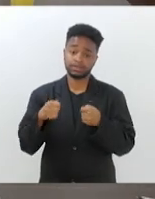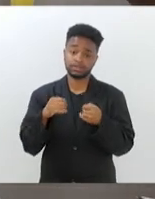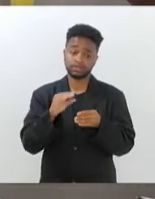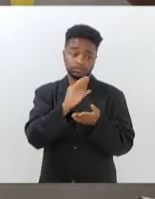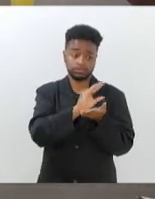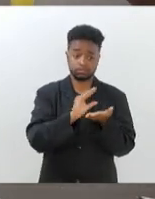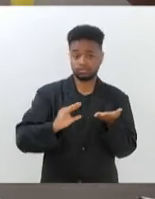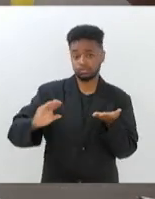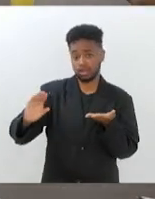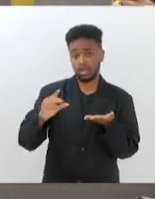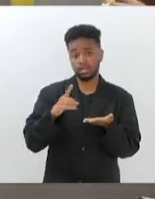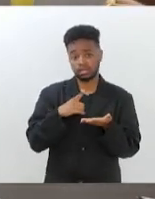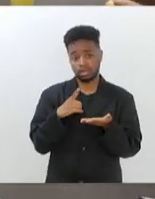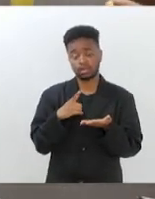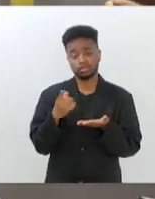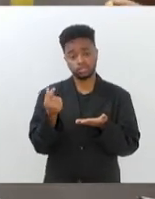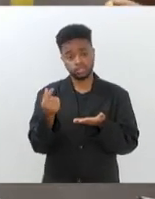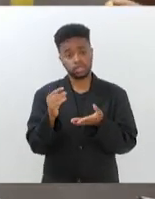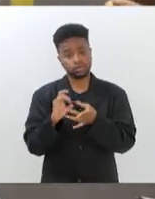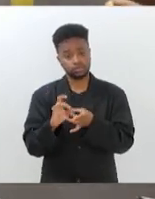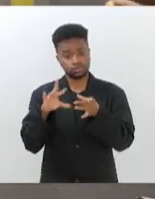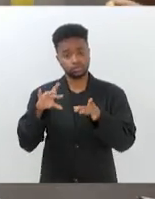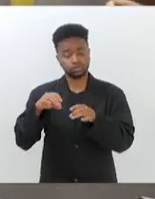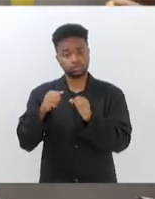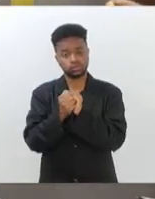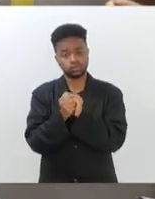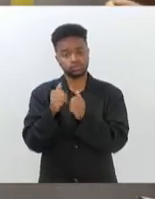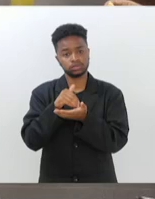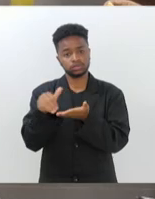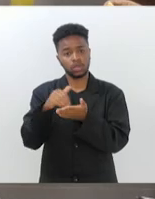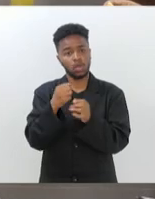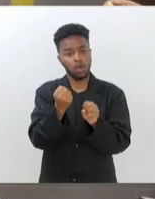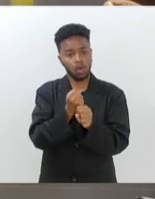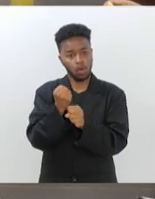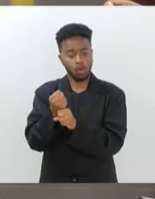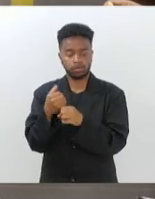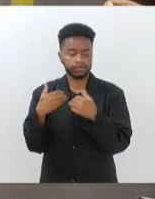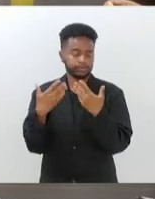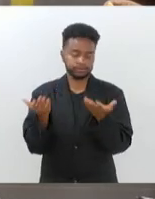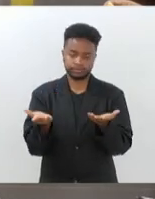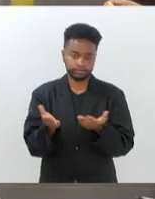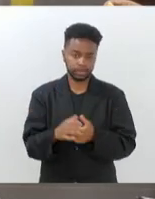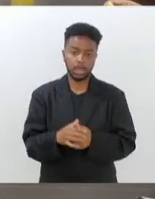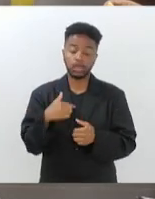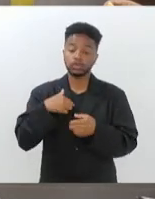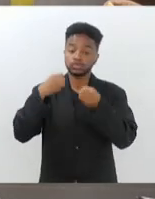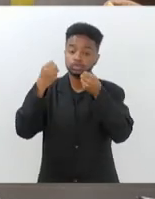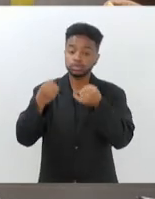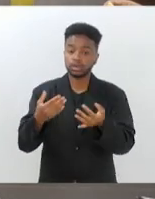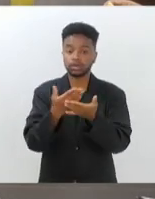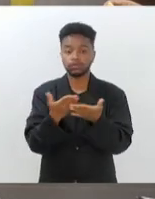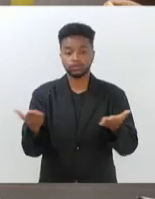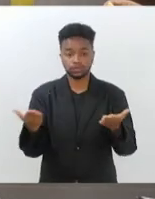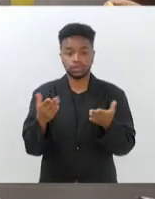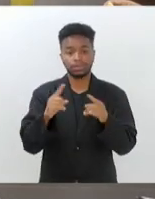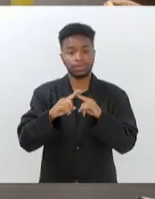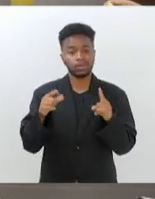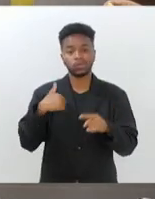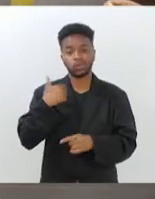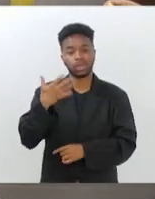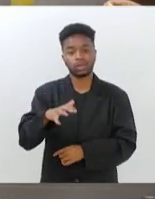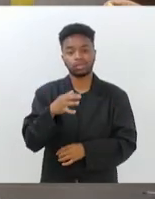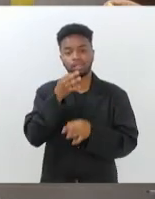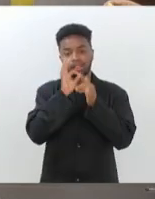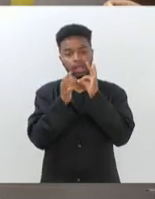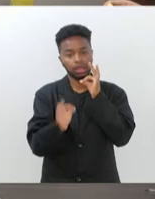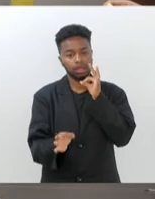tem crédito disponível na Secretaria de obras e infraestrutura enfim eu tô justificando aqui sem querer tomar o tempo